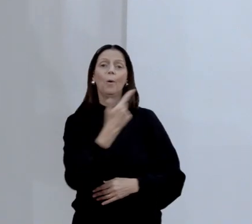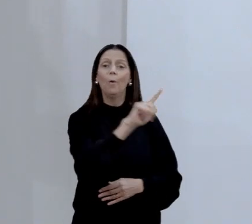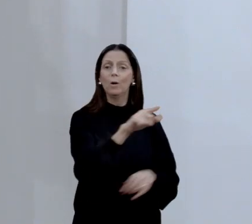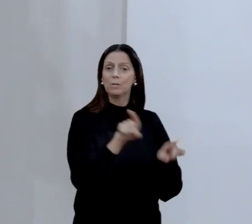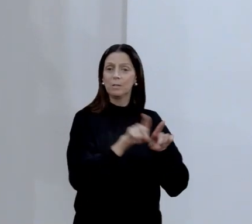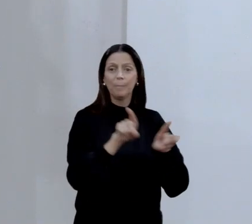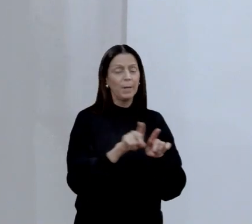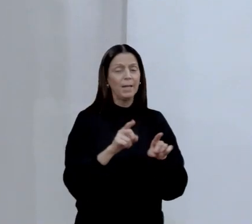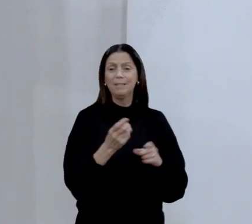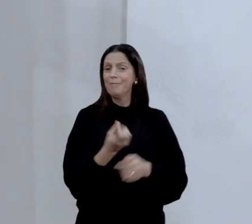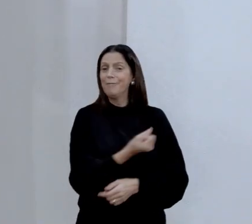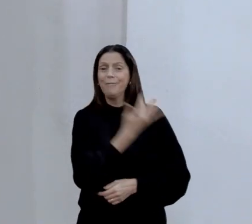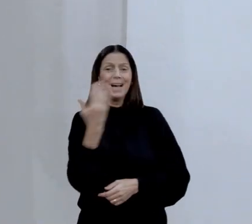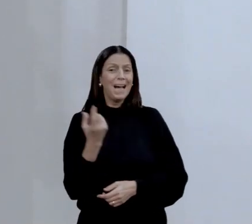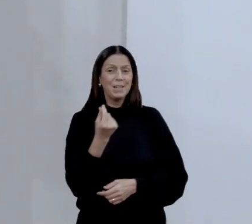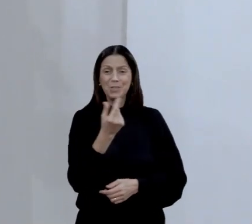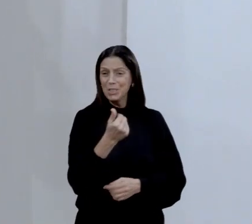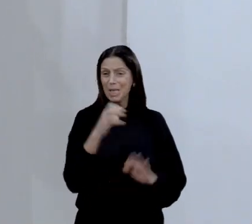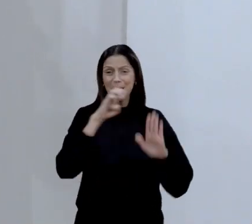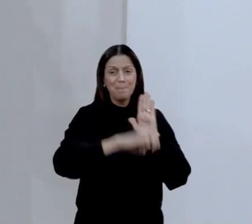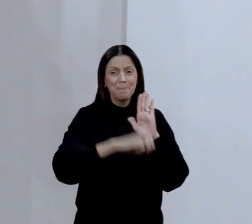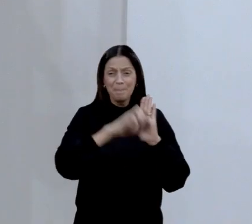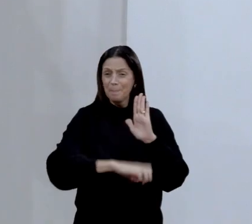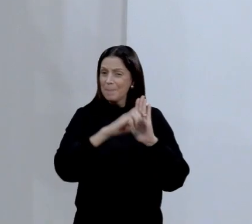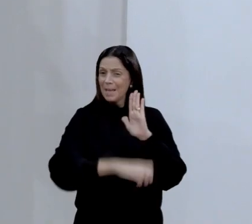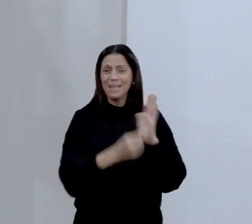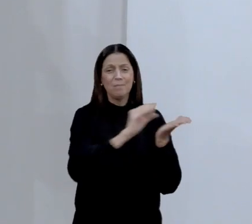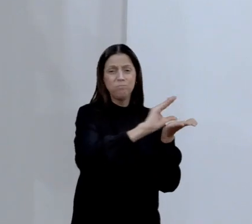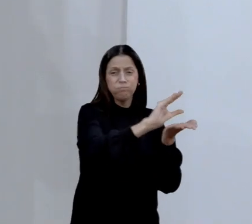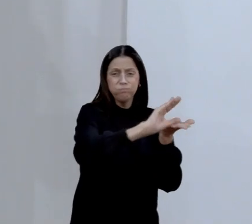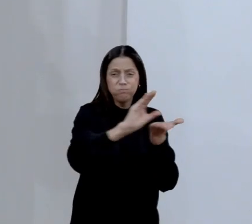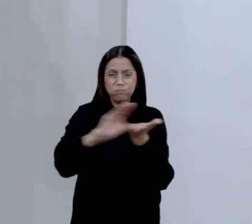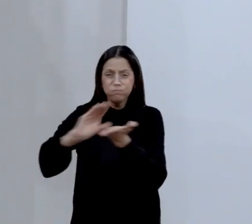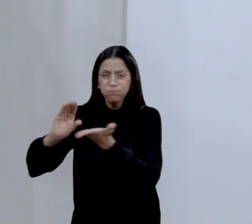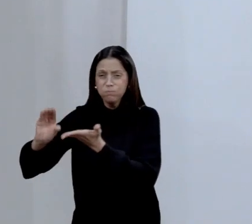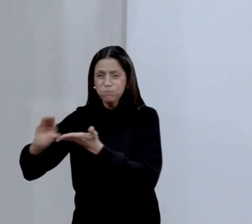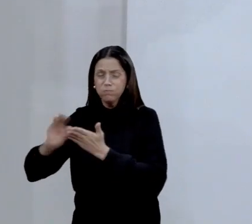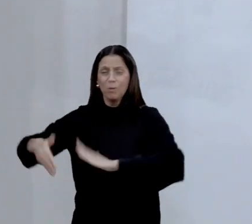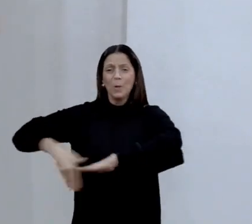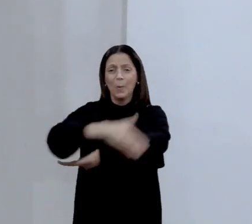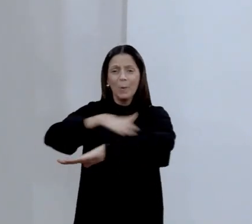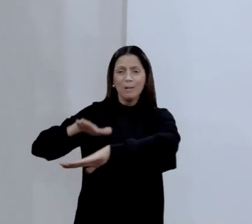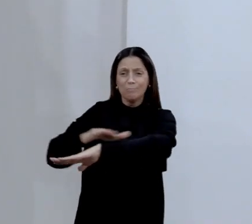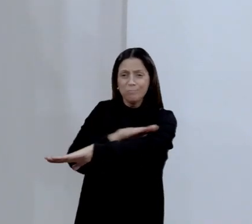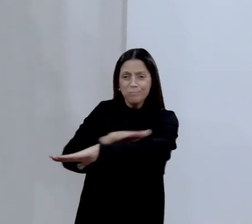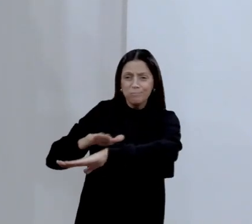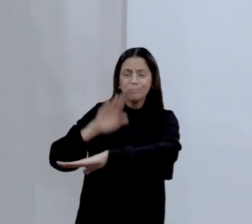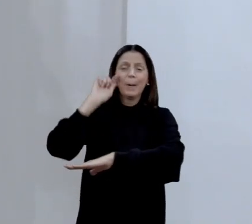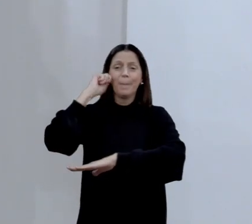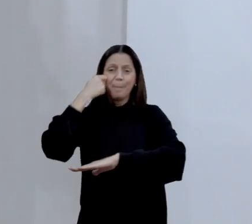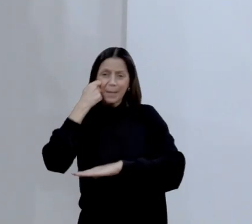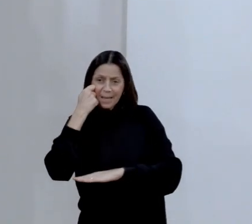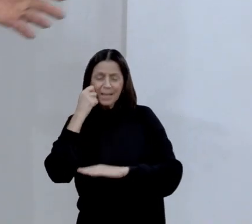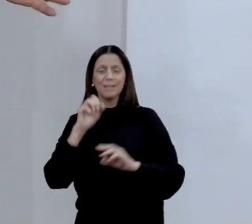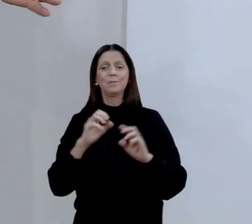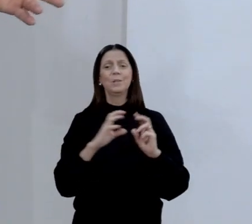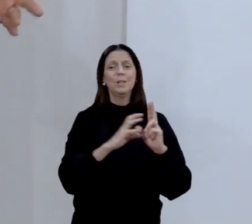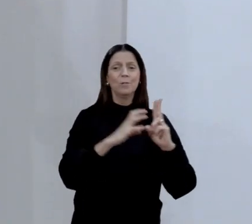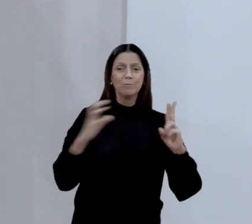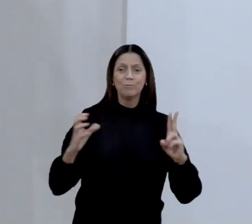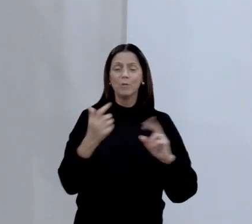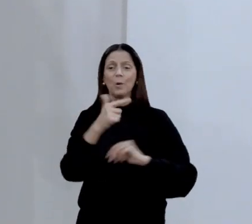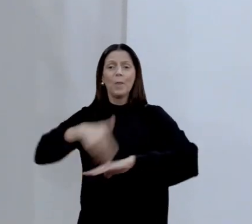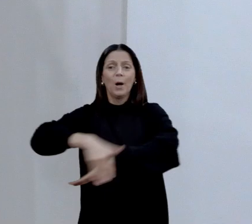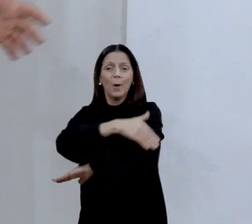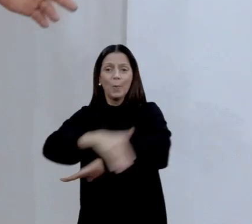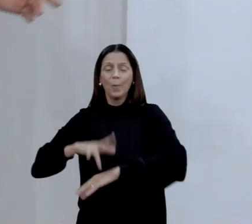Oliveira no Concórdia, tem recursos de emenda parlamentar para a pavimentação da Pôr do Sol, da Franz Miller, a reperfilagem asfáltica no início do bairro Velha Grande, a Rua Hermann Rai, lá na